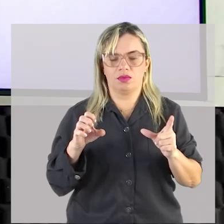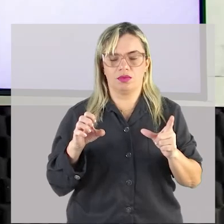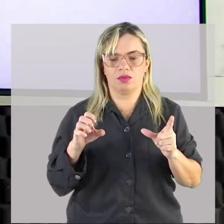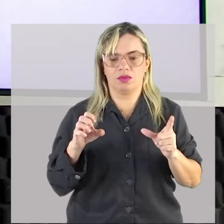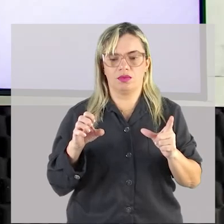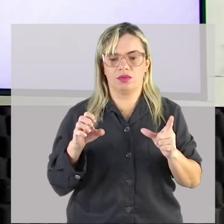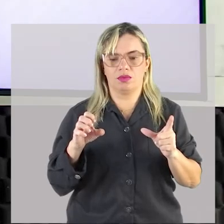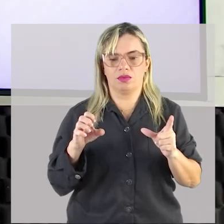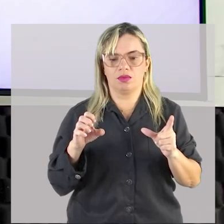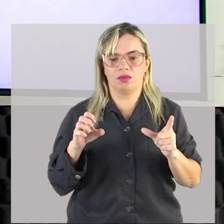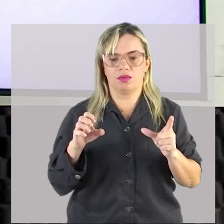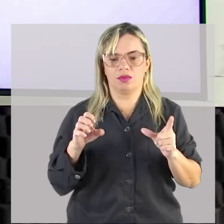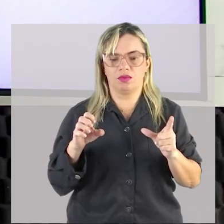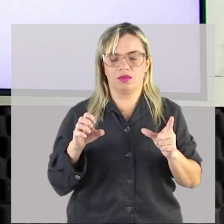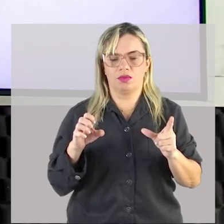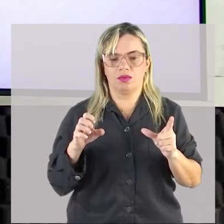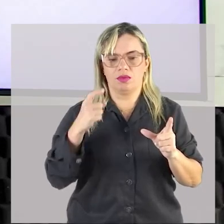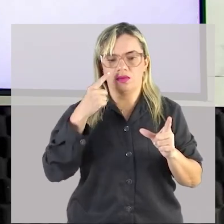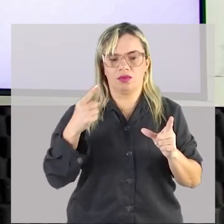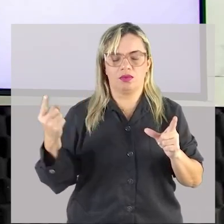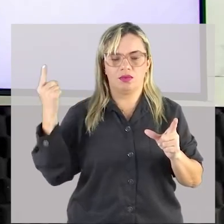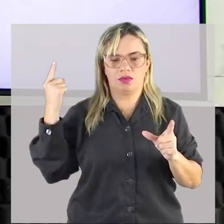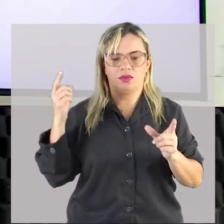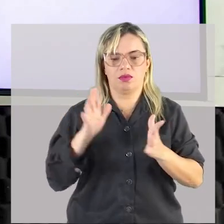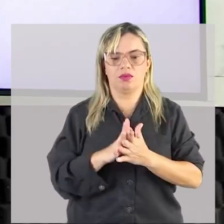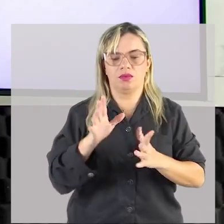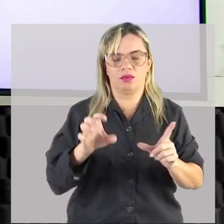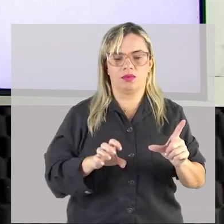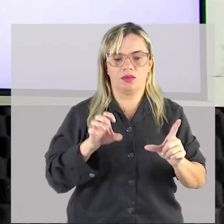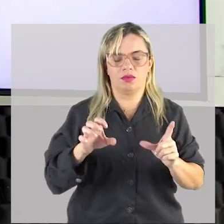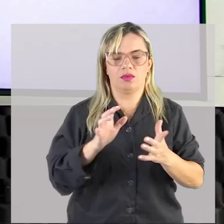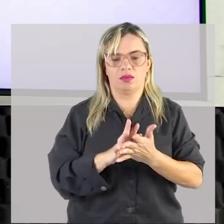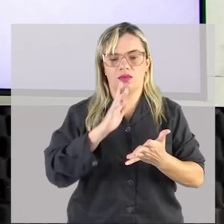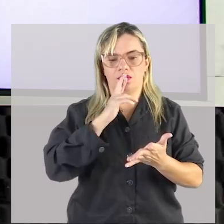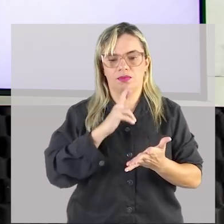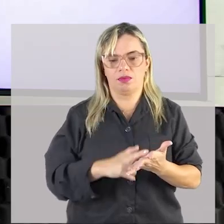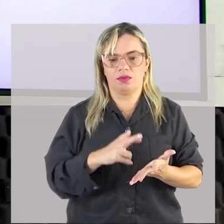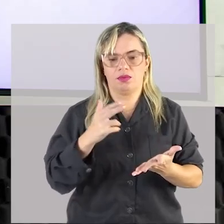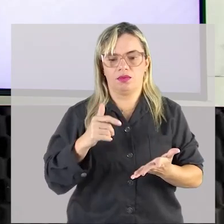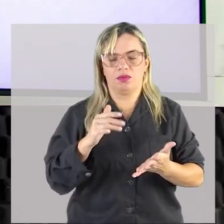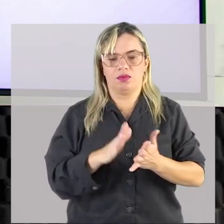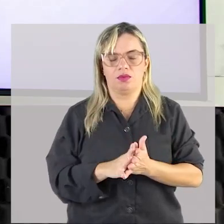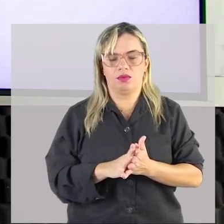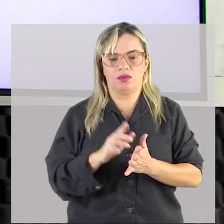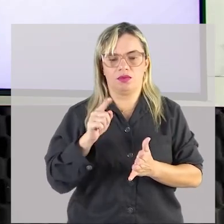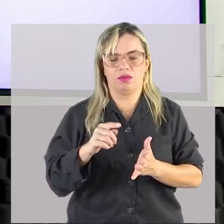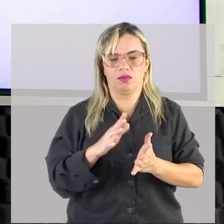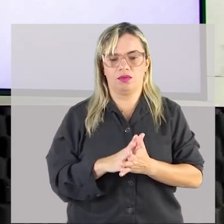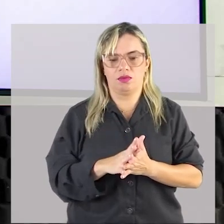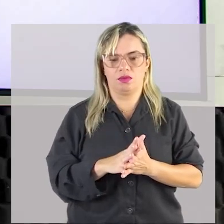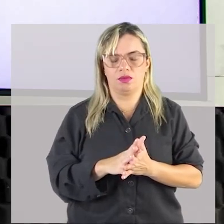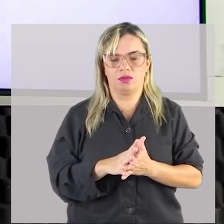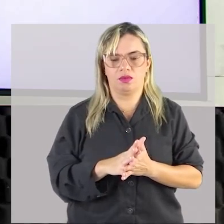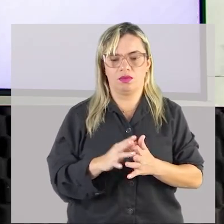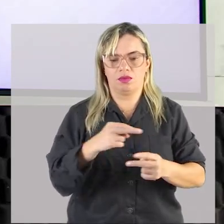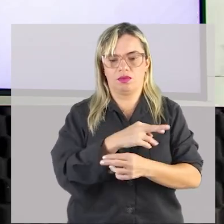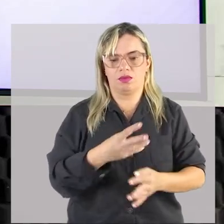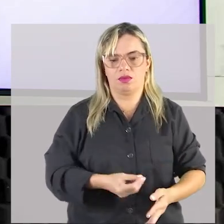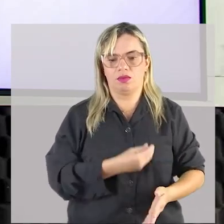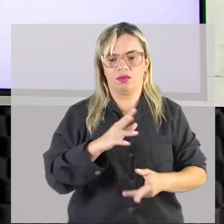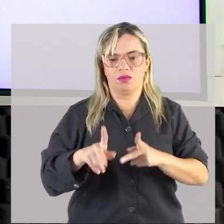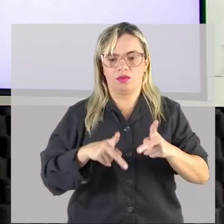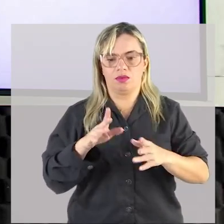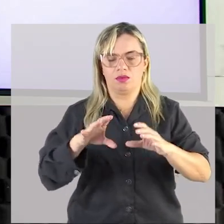população, comunidade, ecossistema, biosfera. Então, letra E responde a questão, tá? Do menos complexo para o